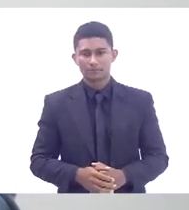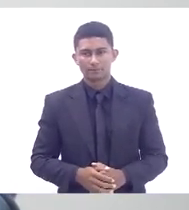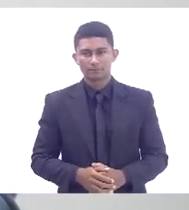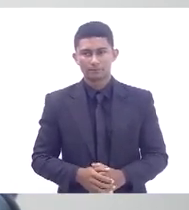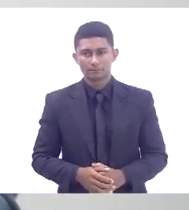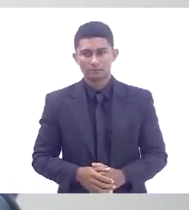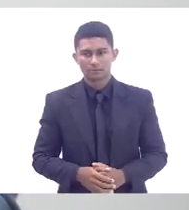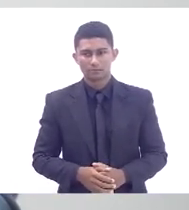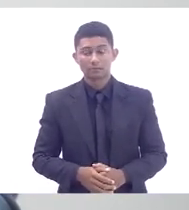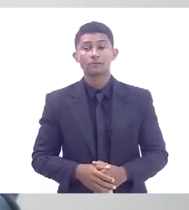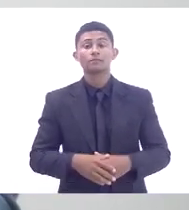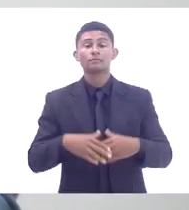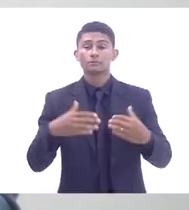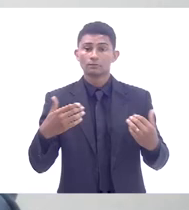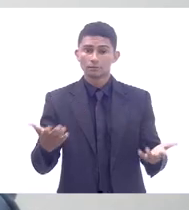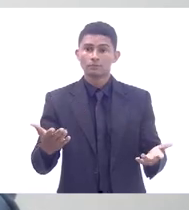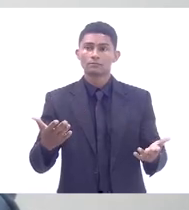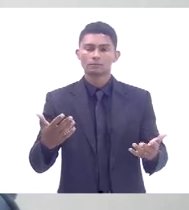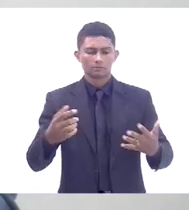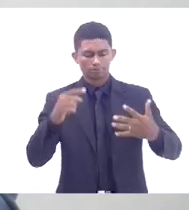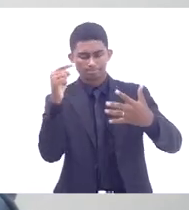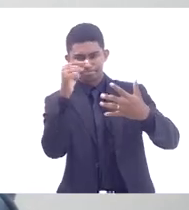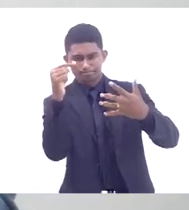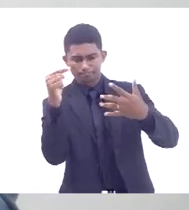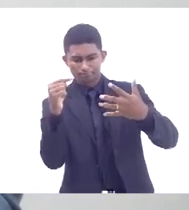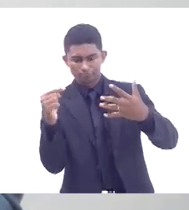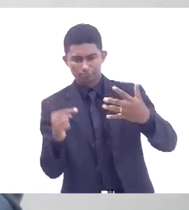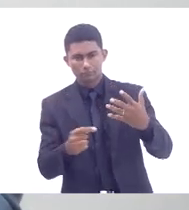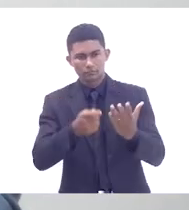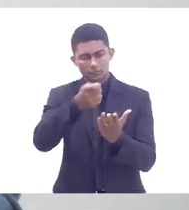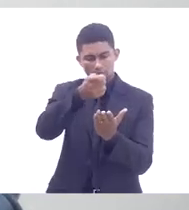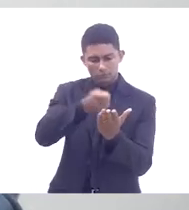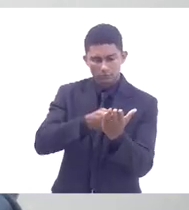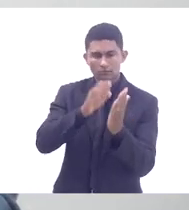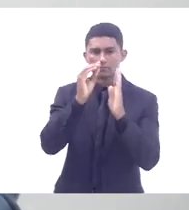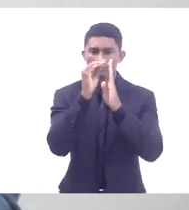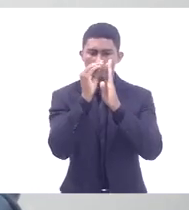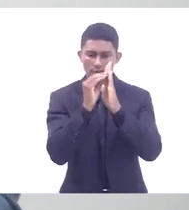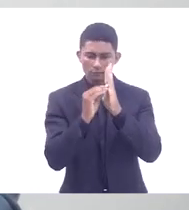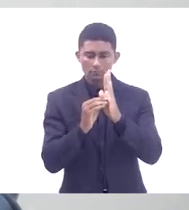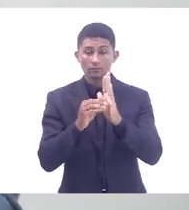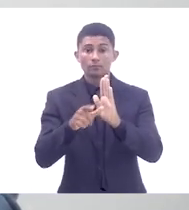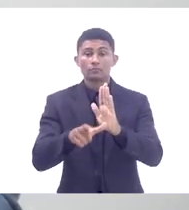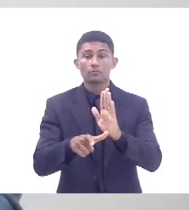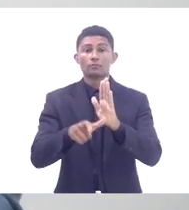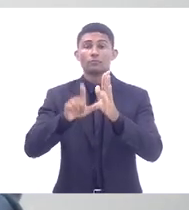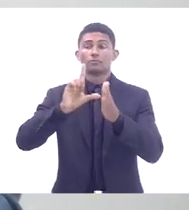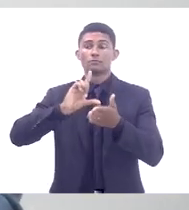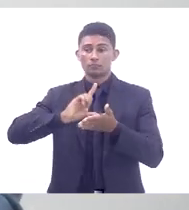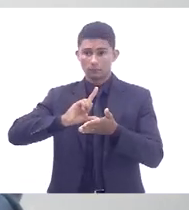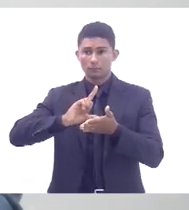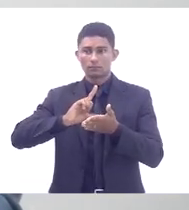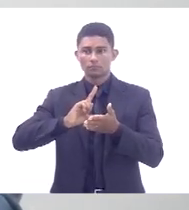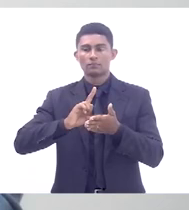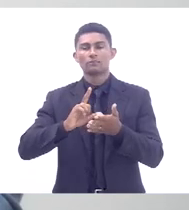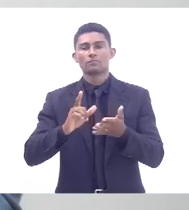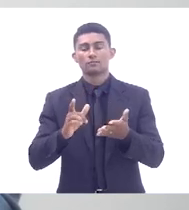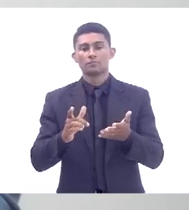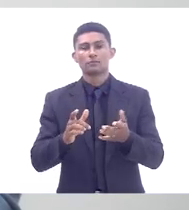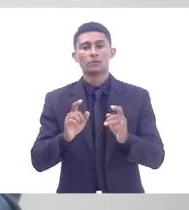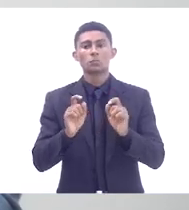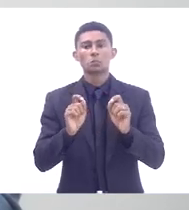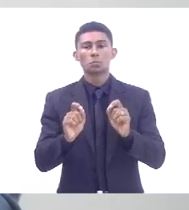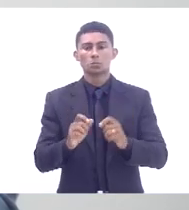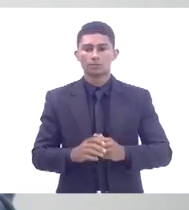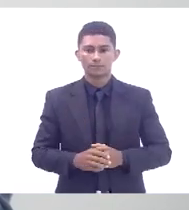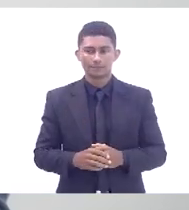antes de começar né os pontos que eu tinha colocado para a gente discutir a situação da UFPE hoje aqui na